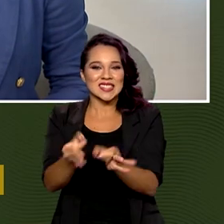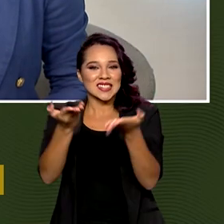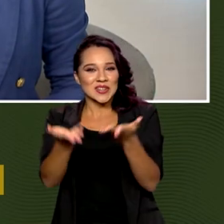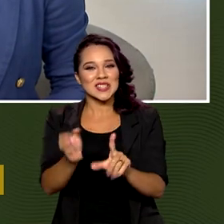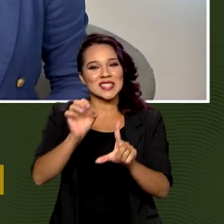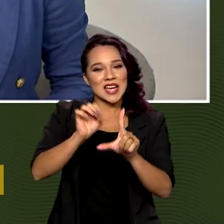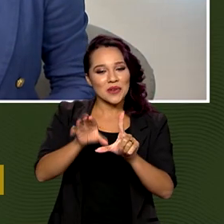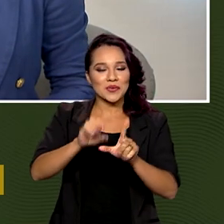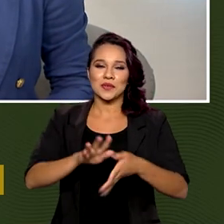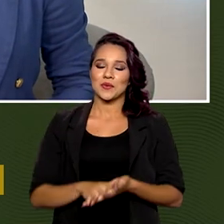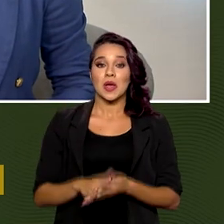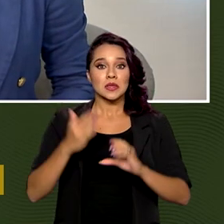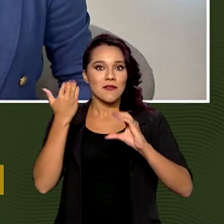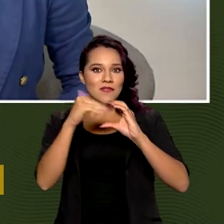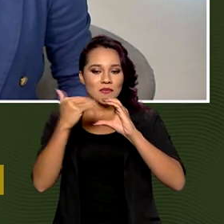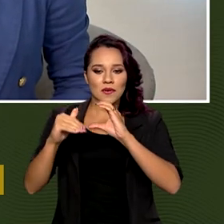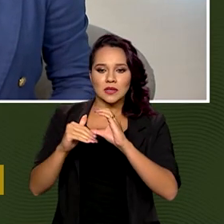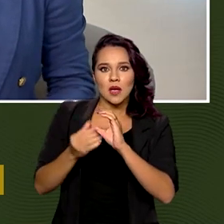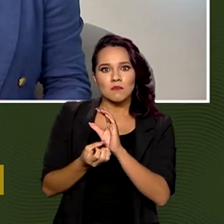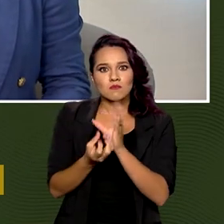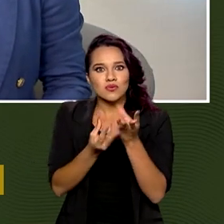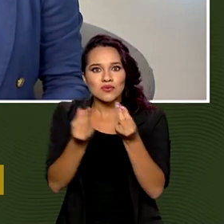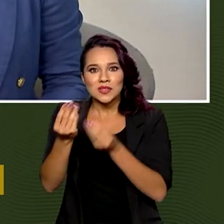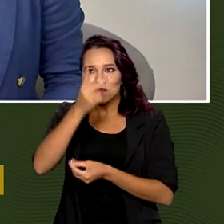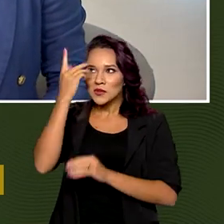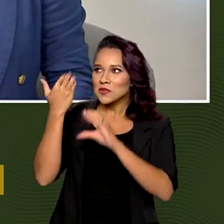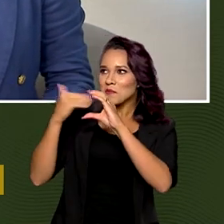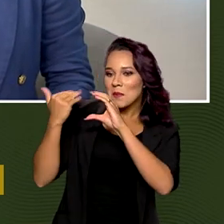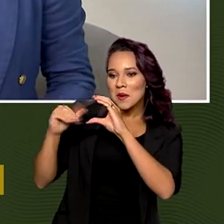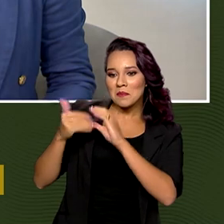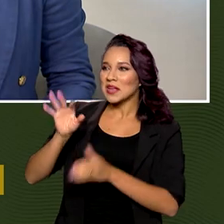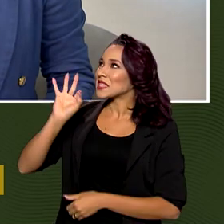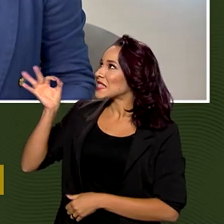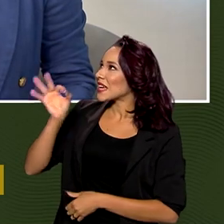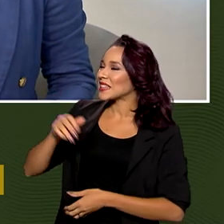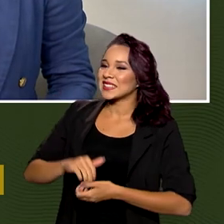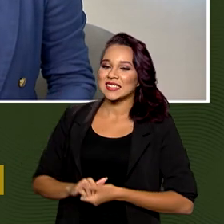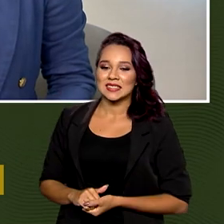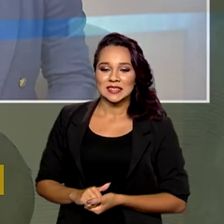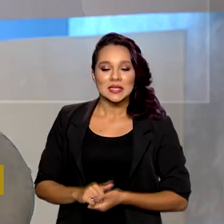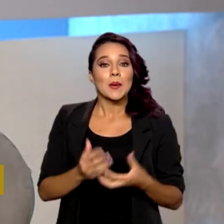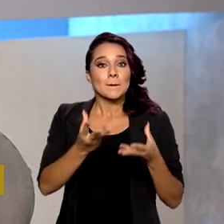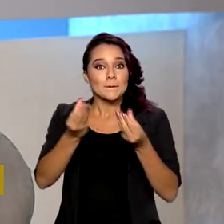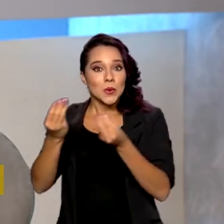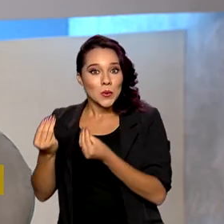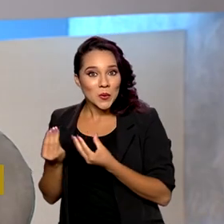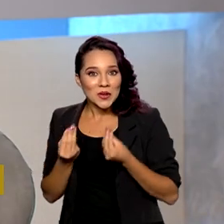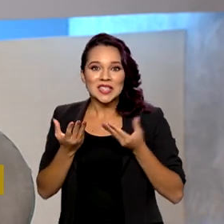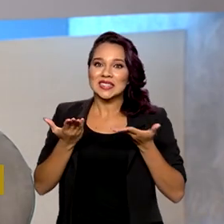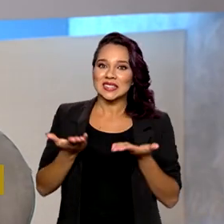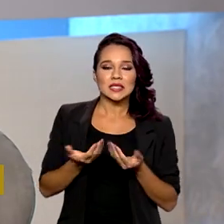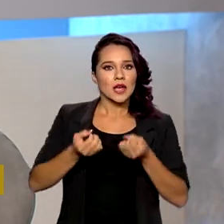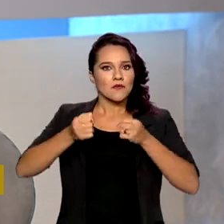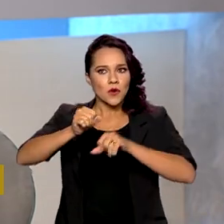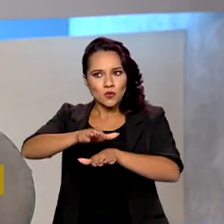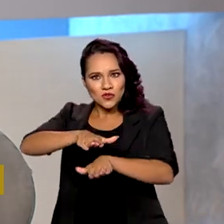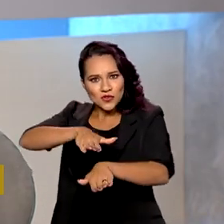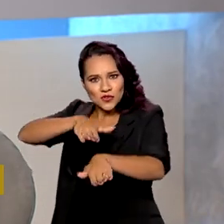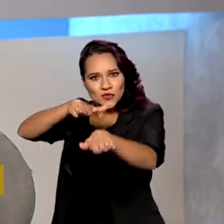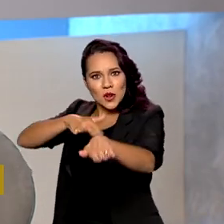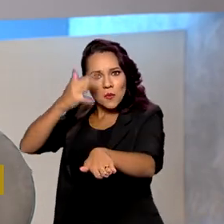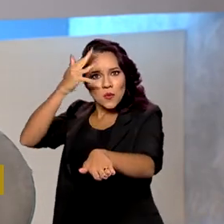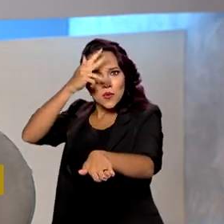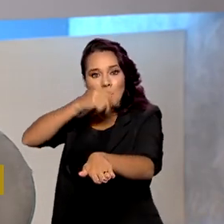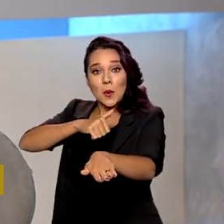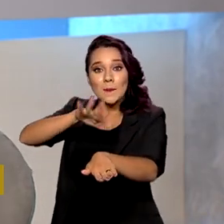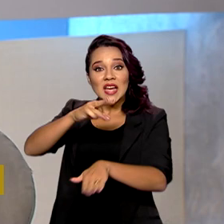transmissão, mandando mensagens. Foram muitas participações, né, Catiúcia? Muitas participações, um desfile muito bonito. Olha, mais de